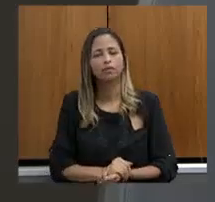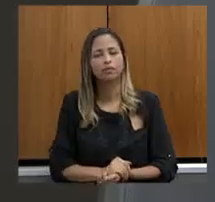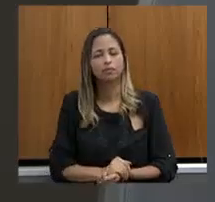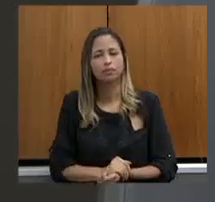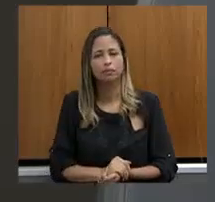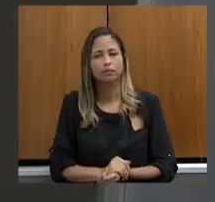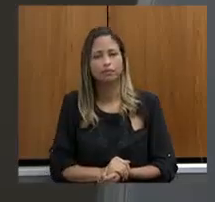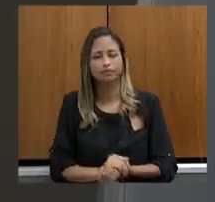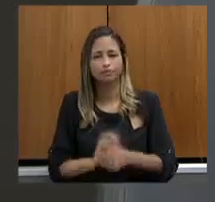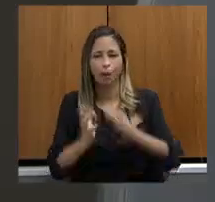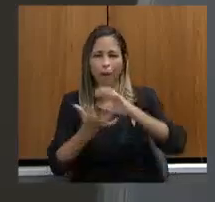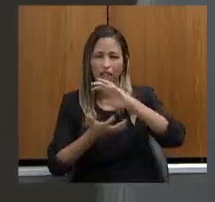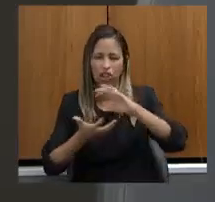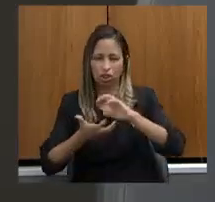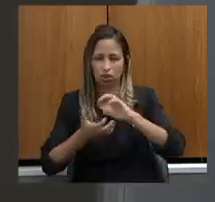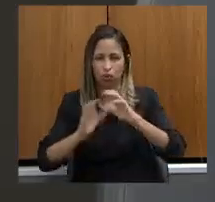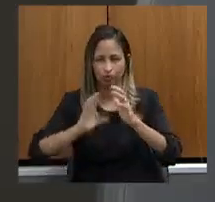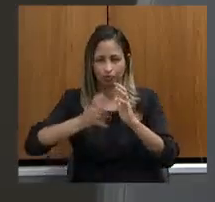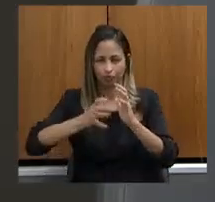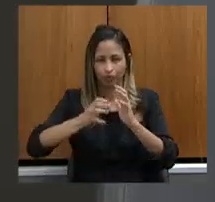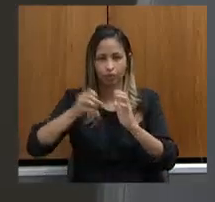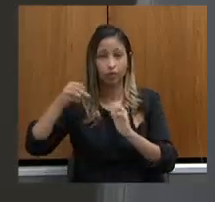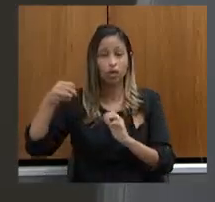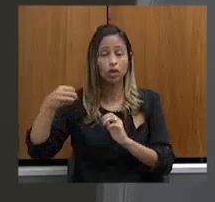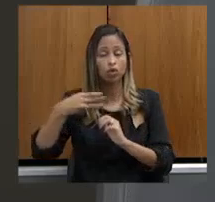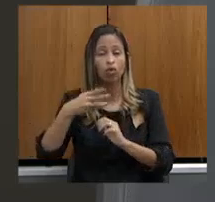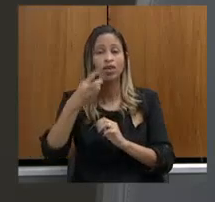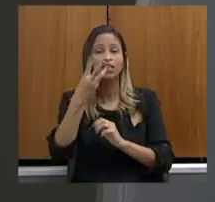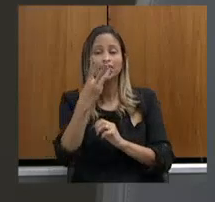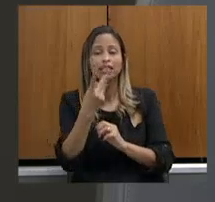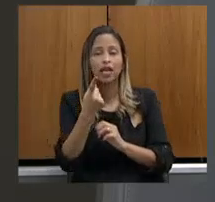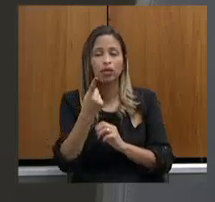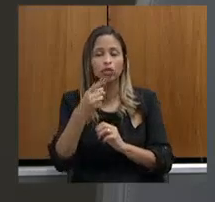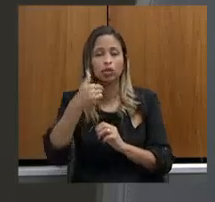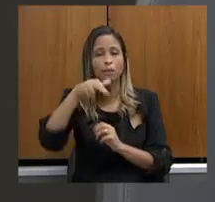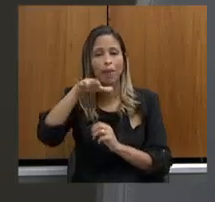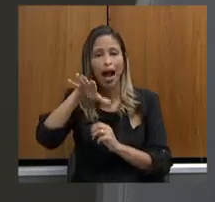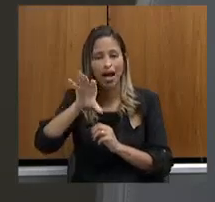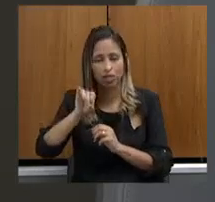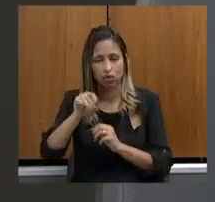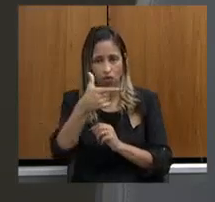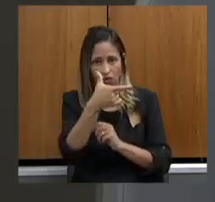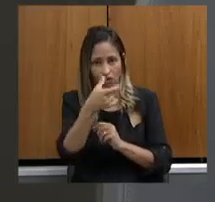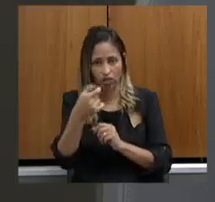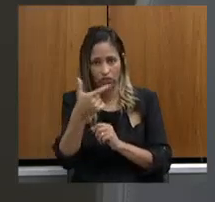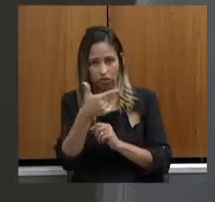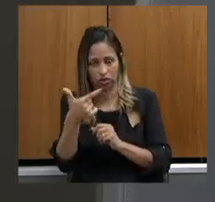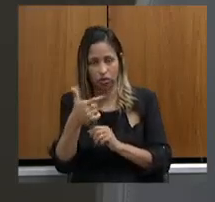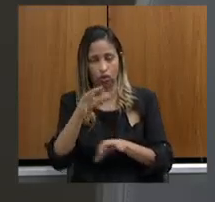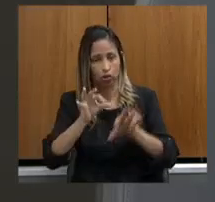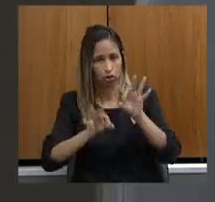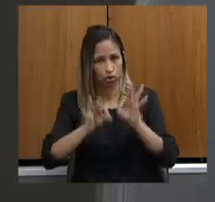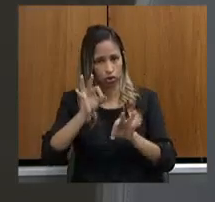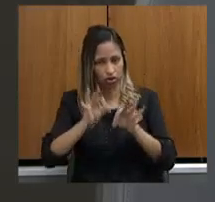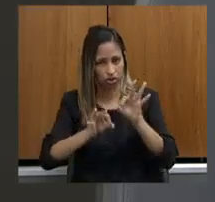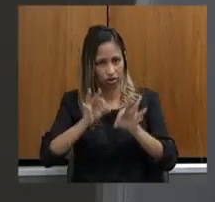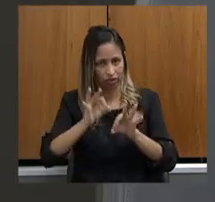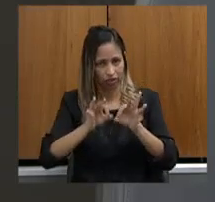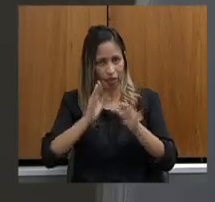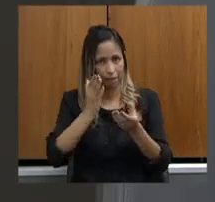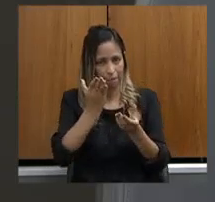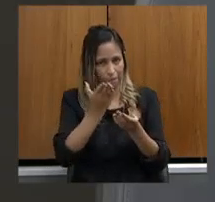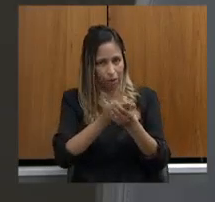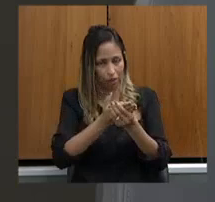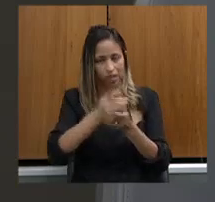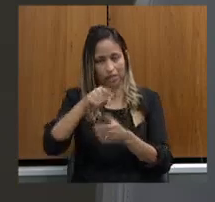partido novo em 31 de março de 2022 ajuizou uma ação no Tribunal Regional Eleitoral